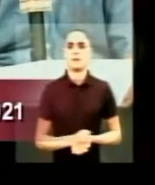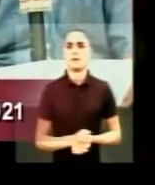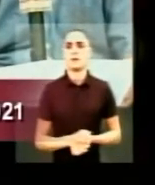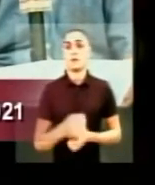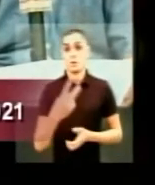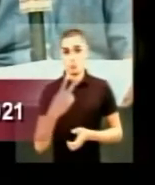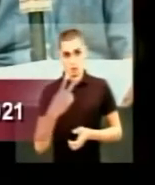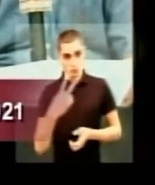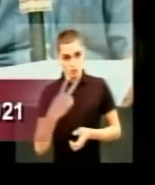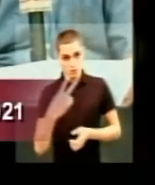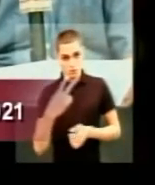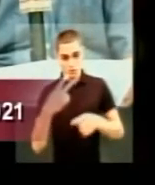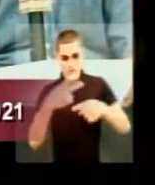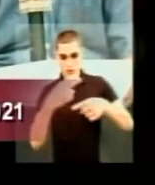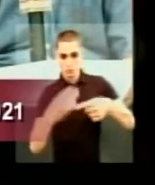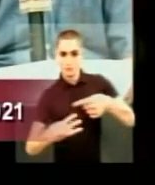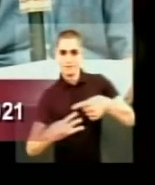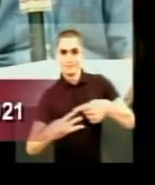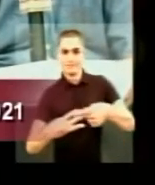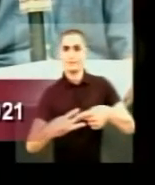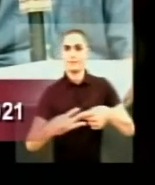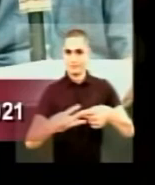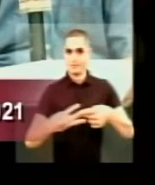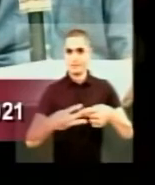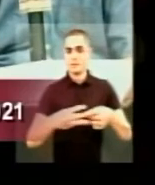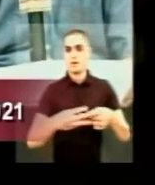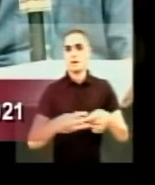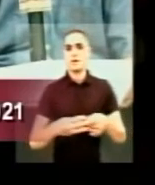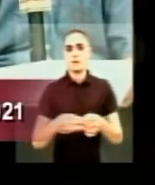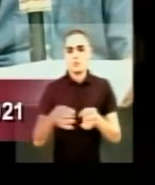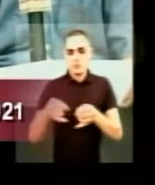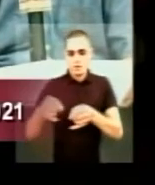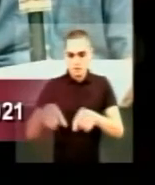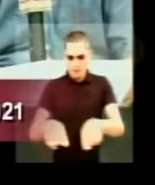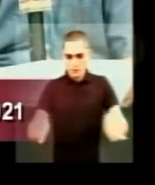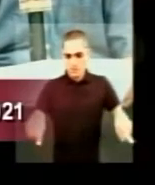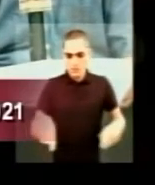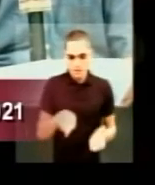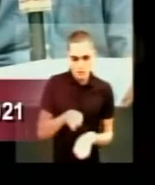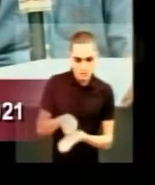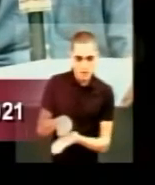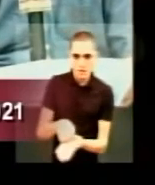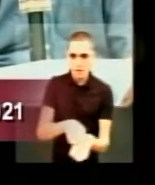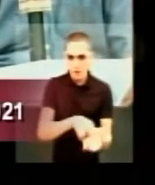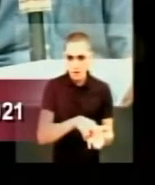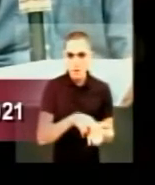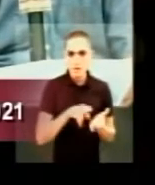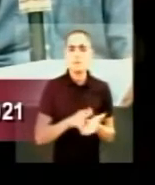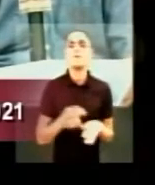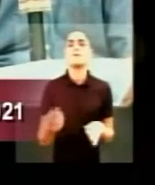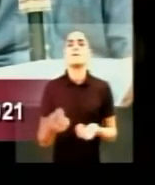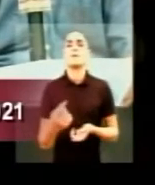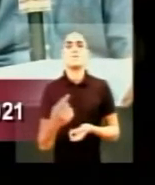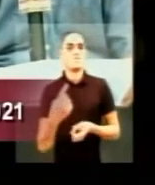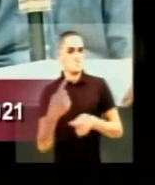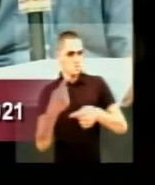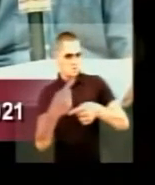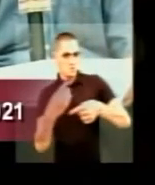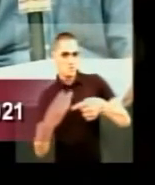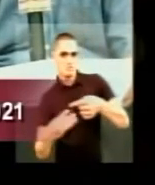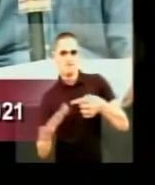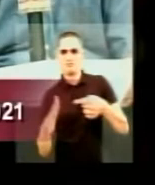2/3 desse valor na enfermaria, 207 pacientes, e cerca de 1/3 em